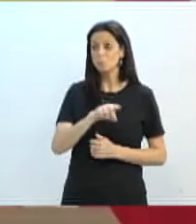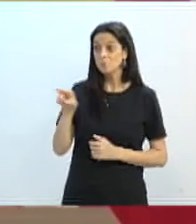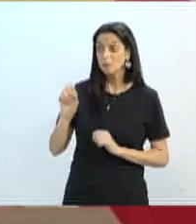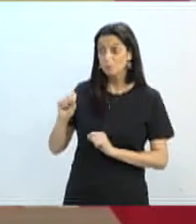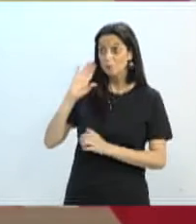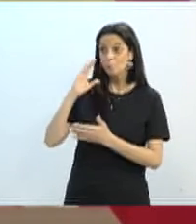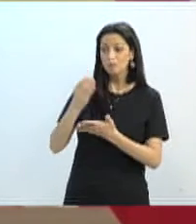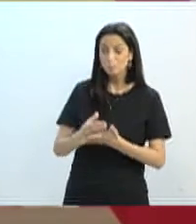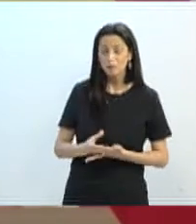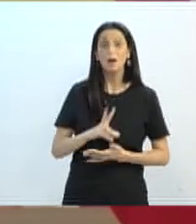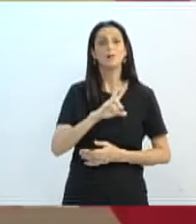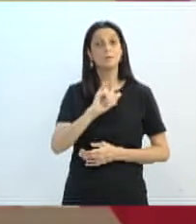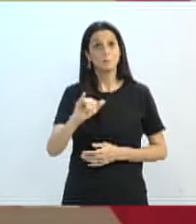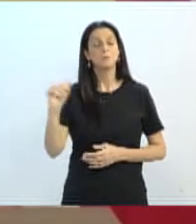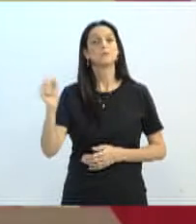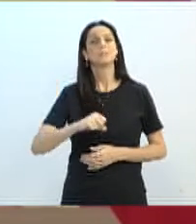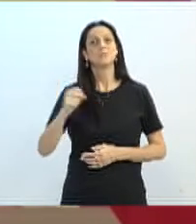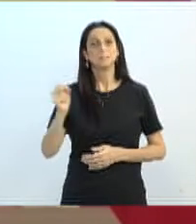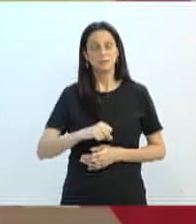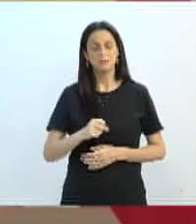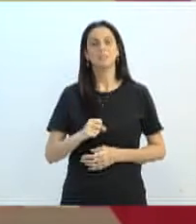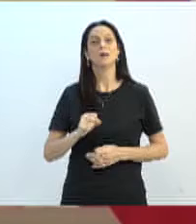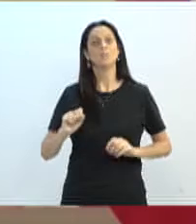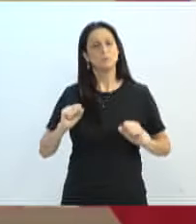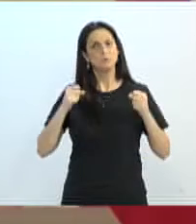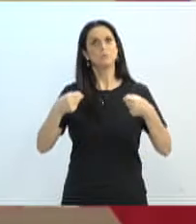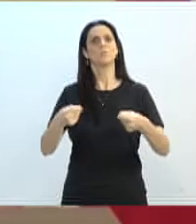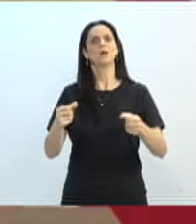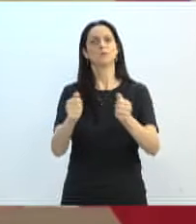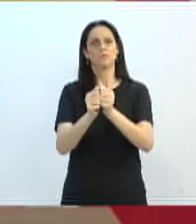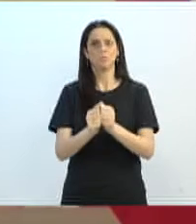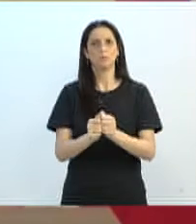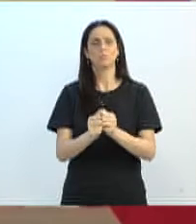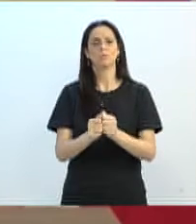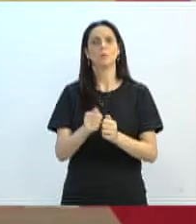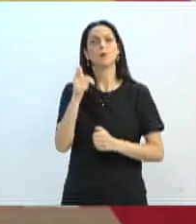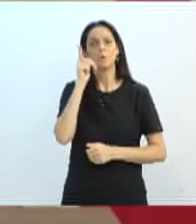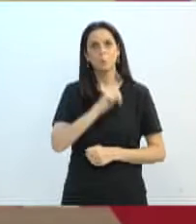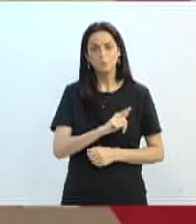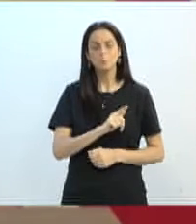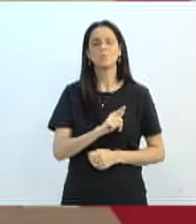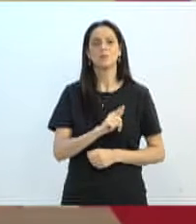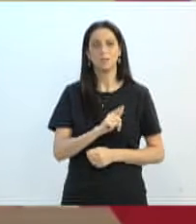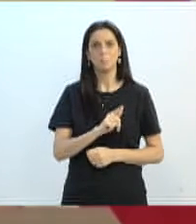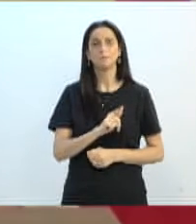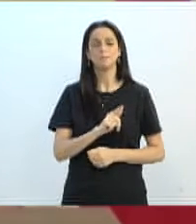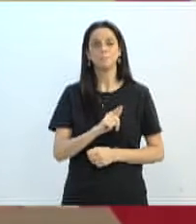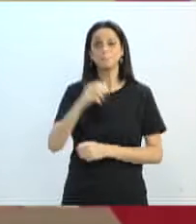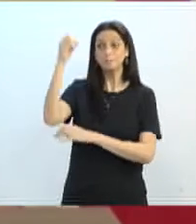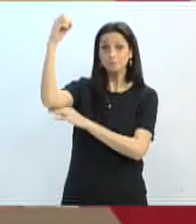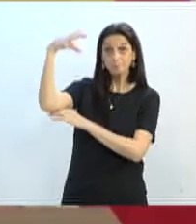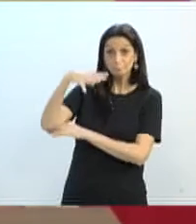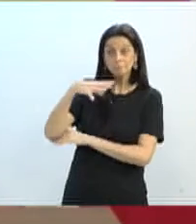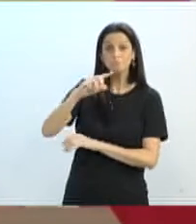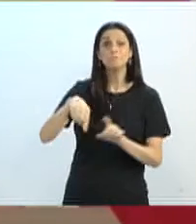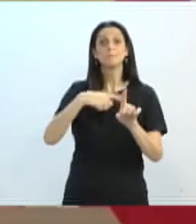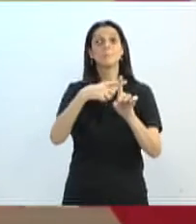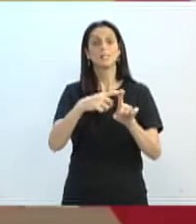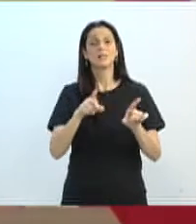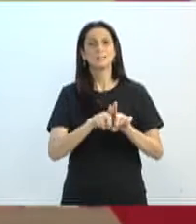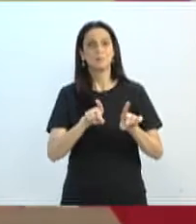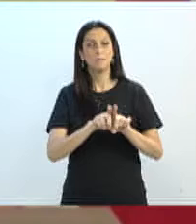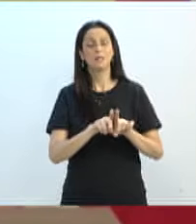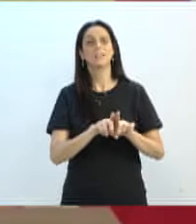que iremos somar esforços junto para que realmente aconteça tanto a parte da iluminação pública, que é importante,